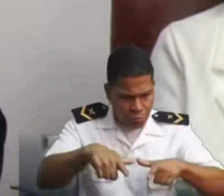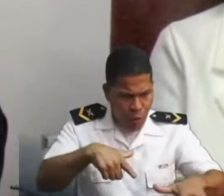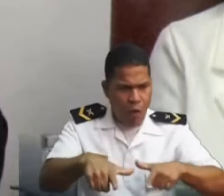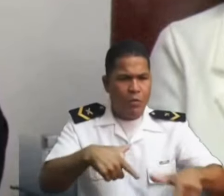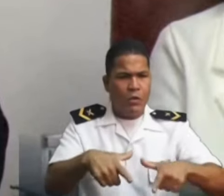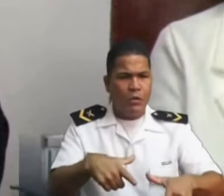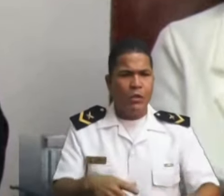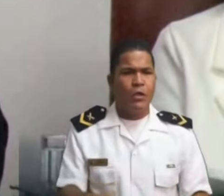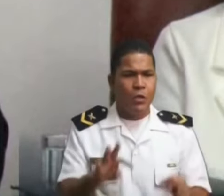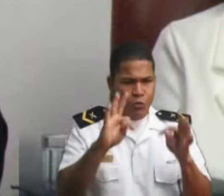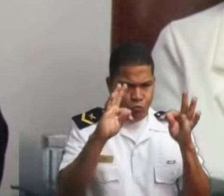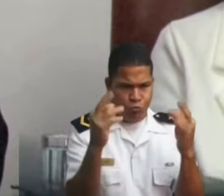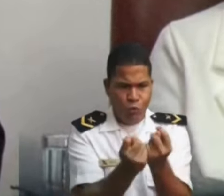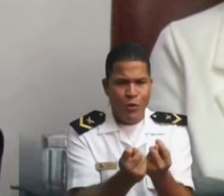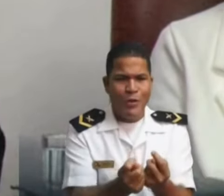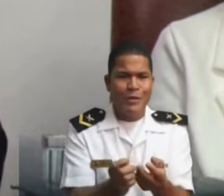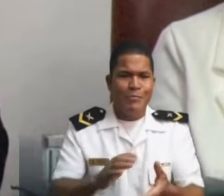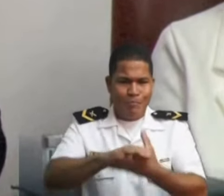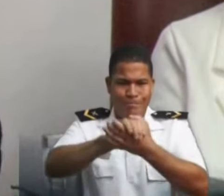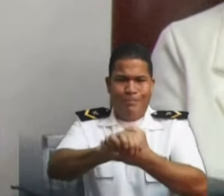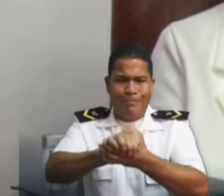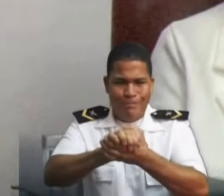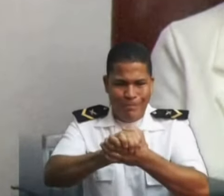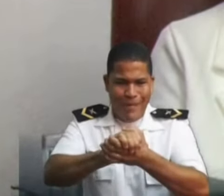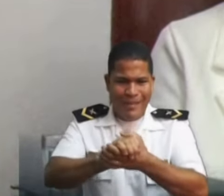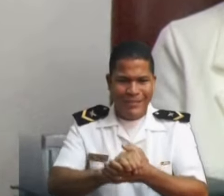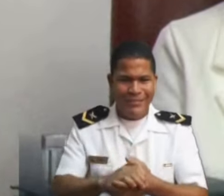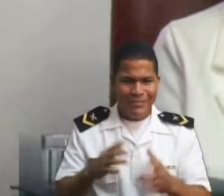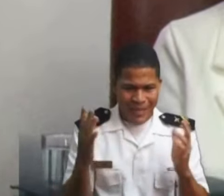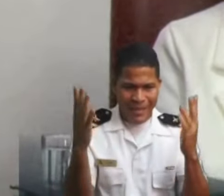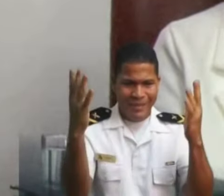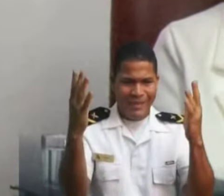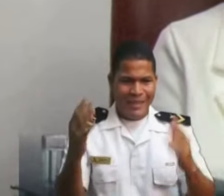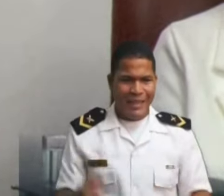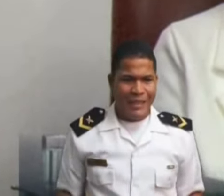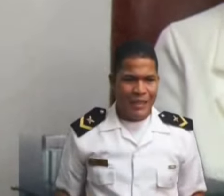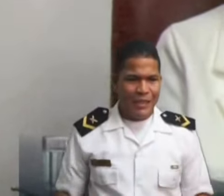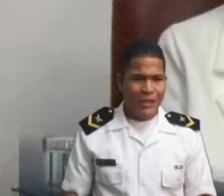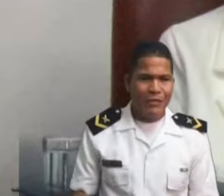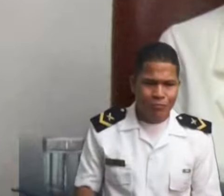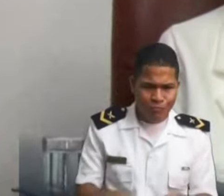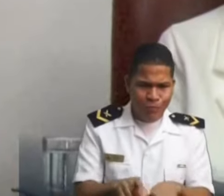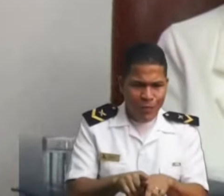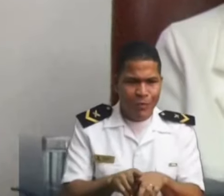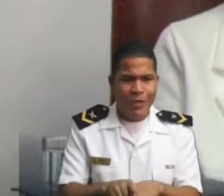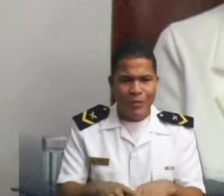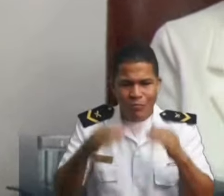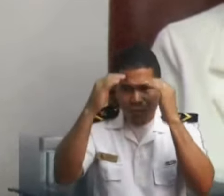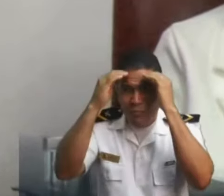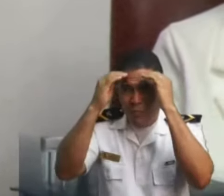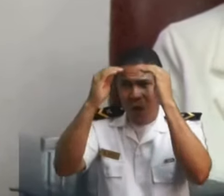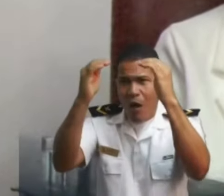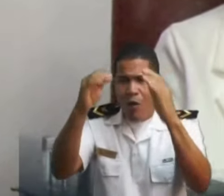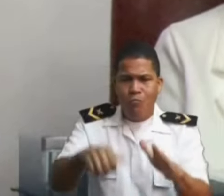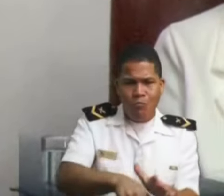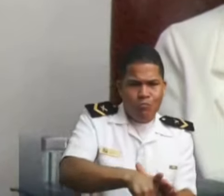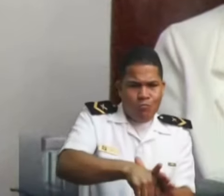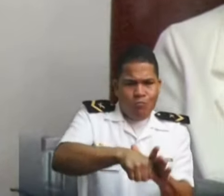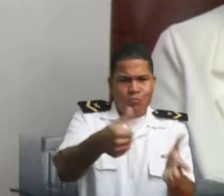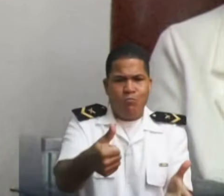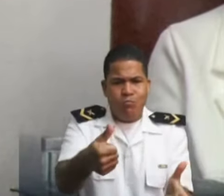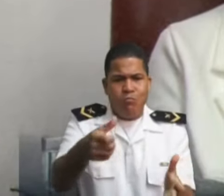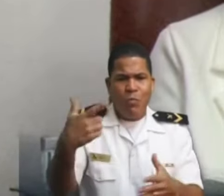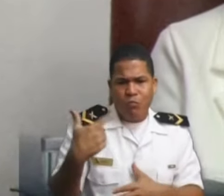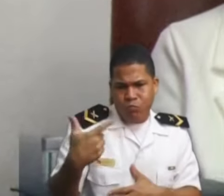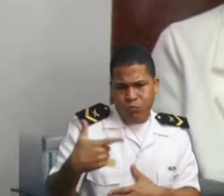estamos todos de parabéns. Por oportuno, apresento uma reverência ao primeiro presidente,